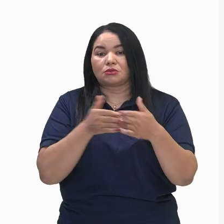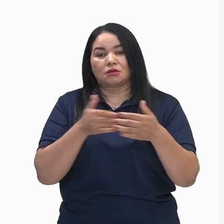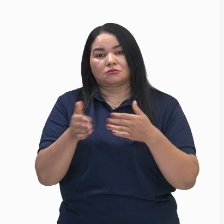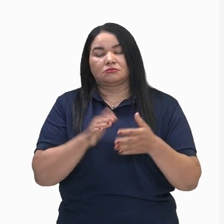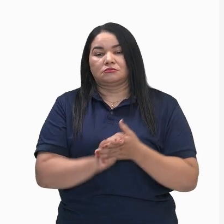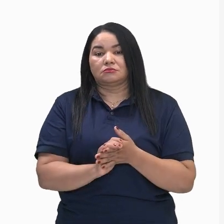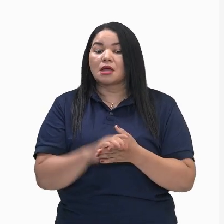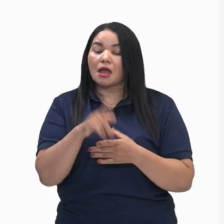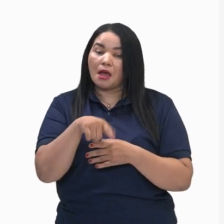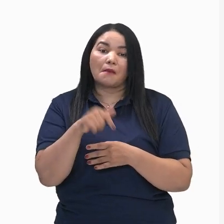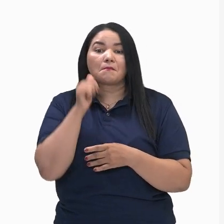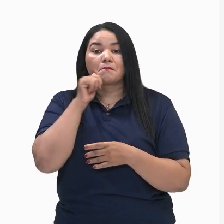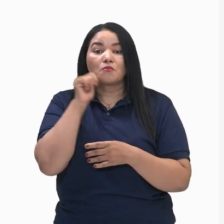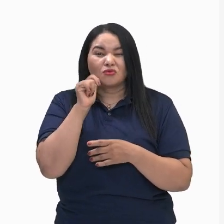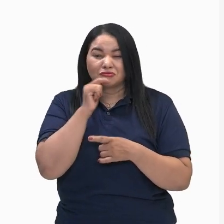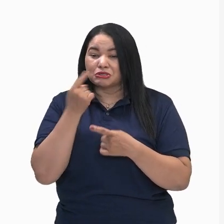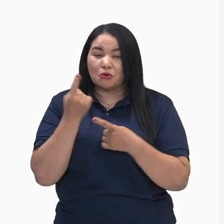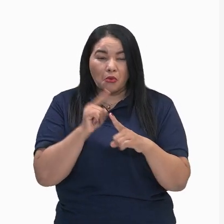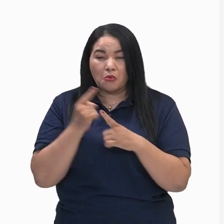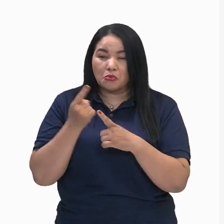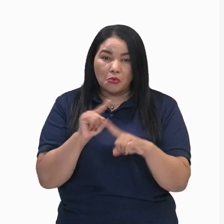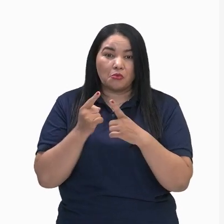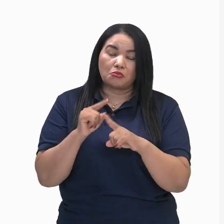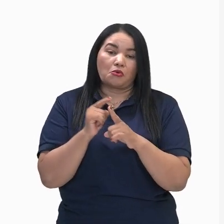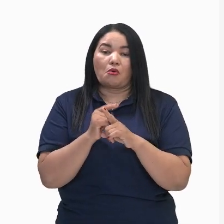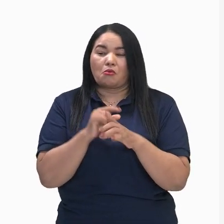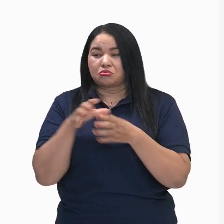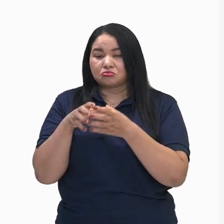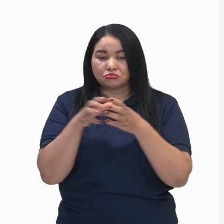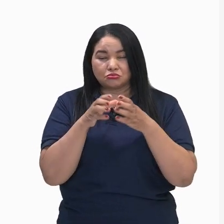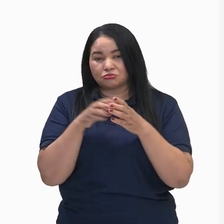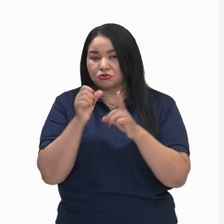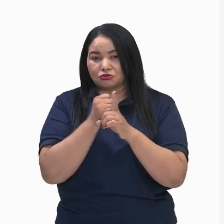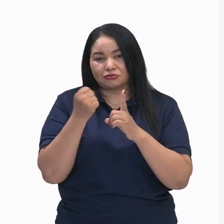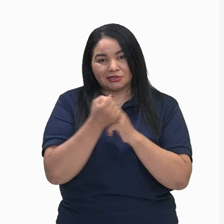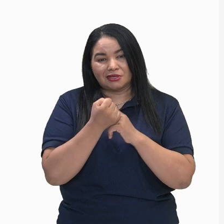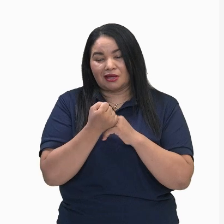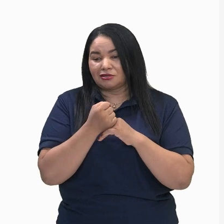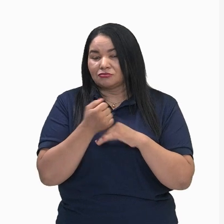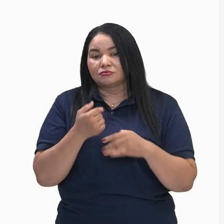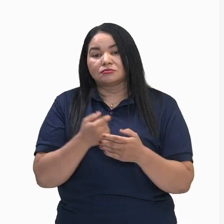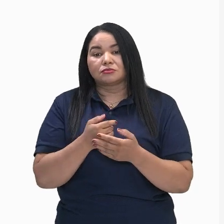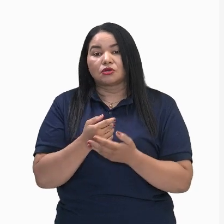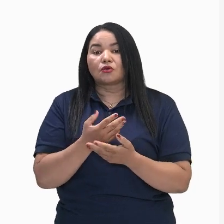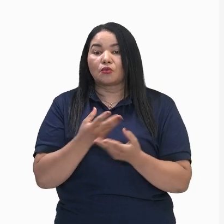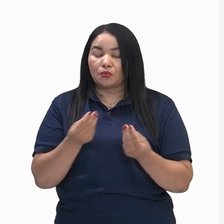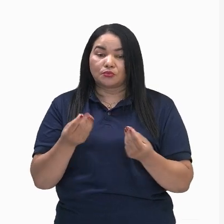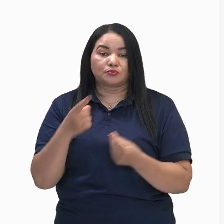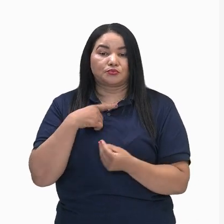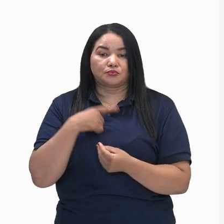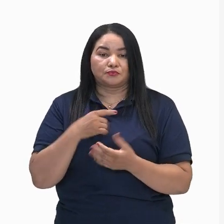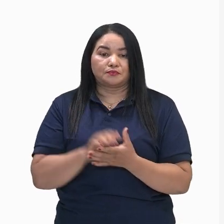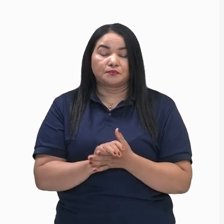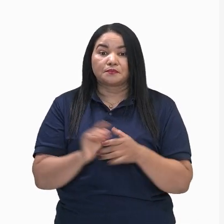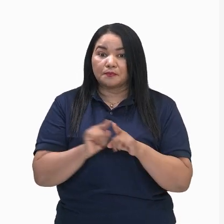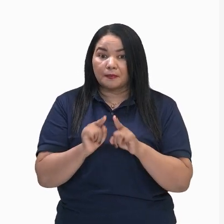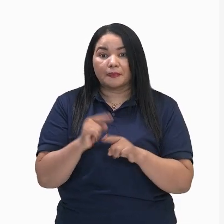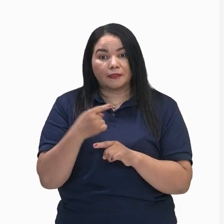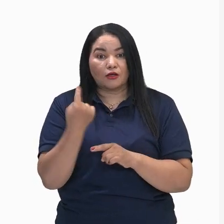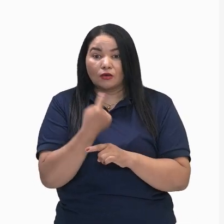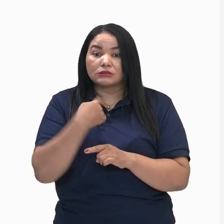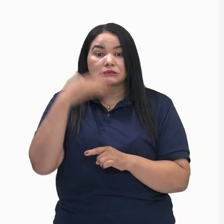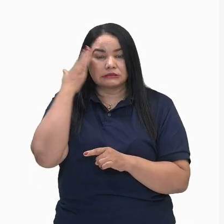contra a mulher ocorre em todas as camadas da sociedade. No entanto, apesar de conhecermos histórias de